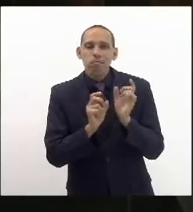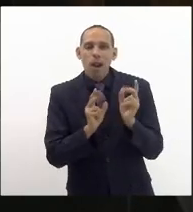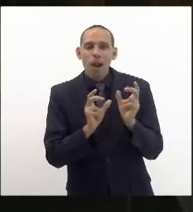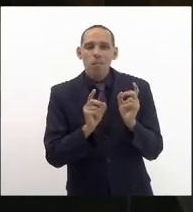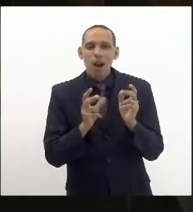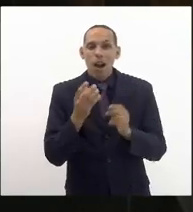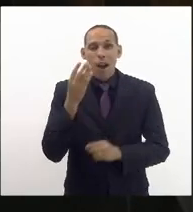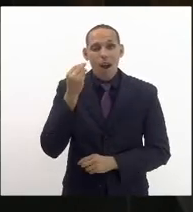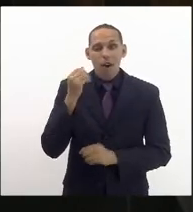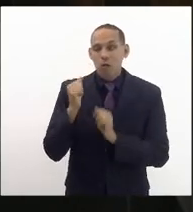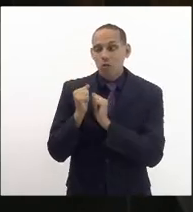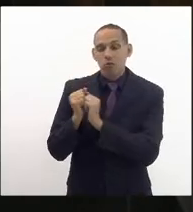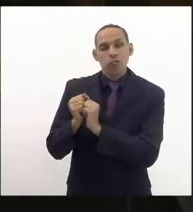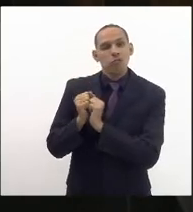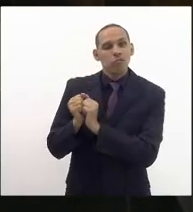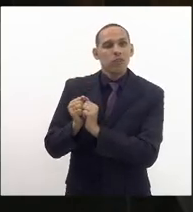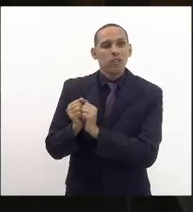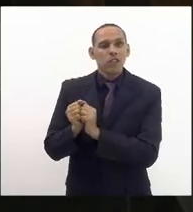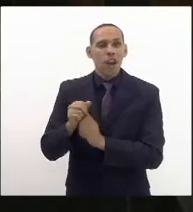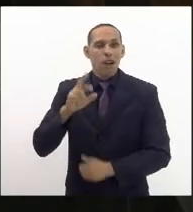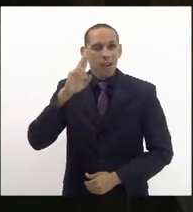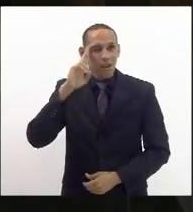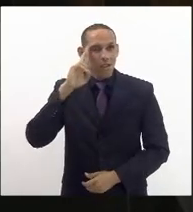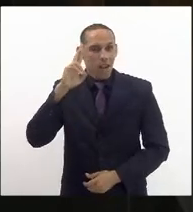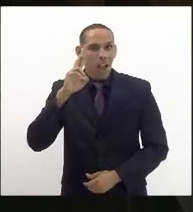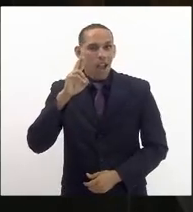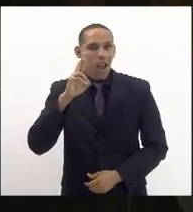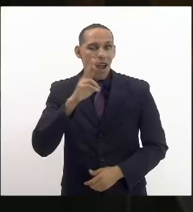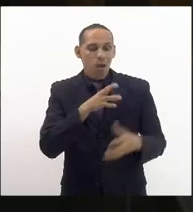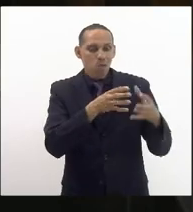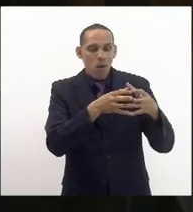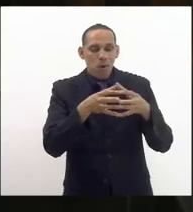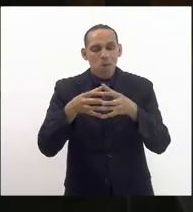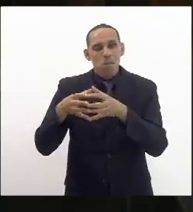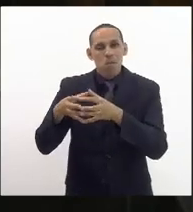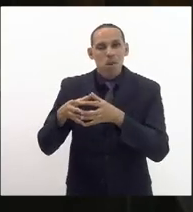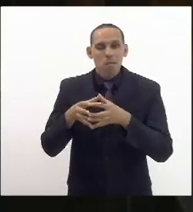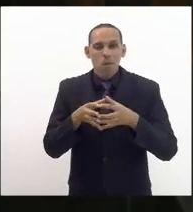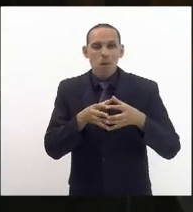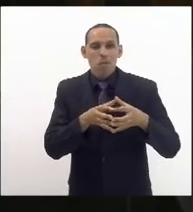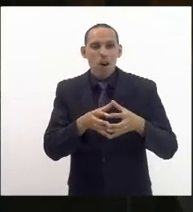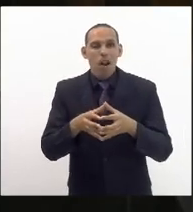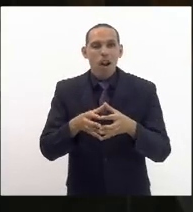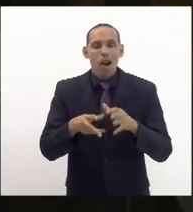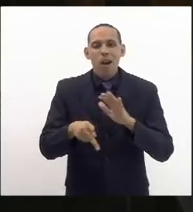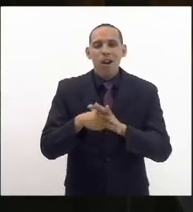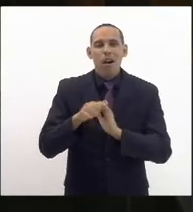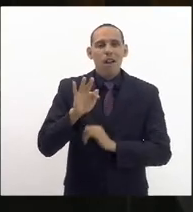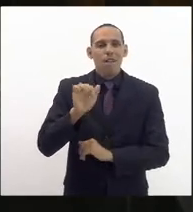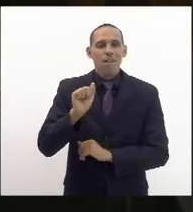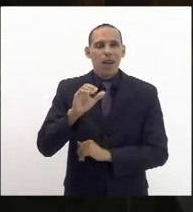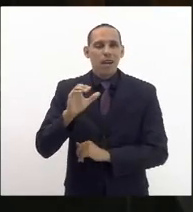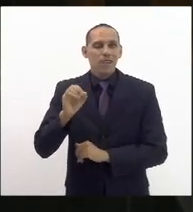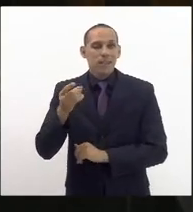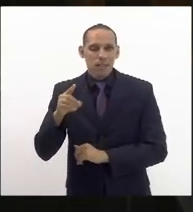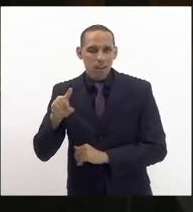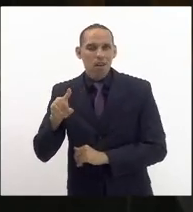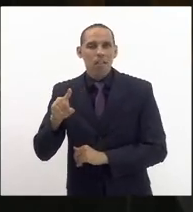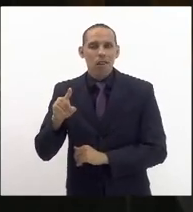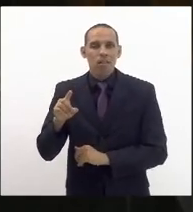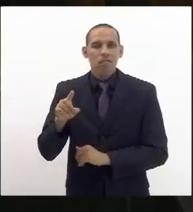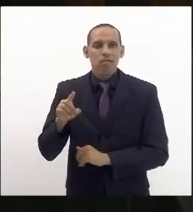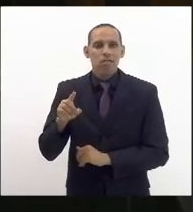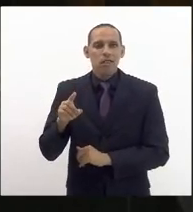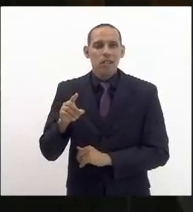Rio de Janeiro. Os chefes das quadrilhas, os chefes de facções, esses mesmos